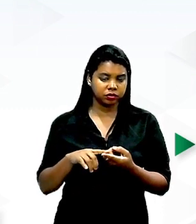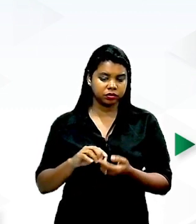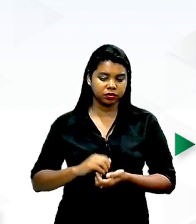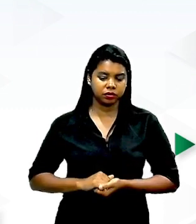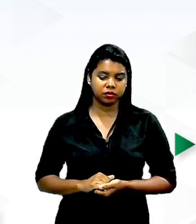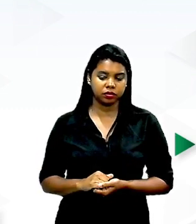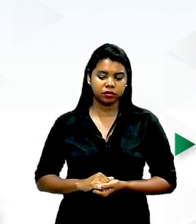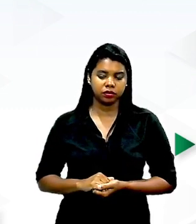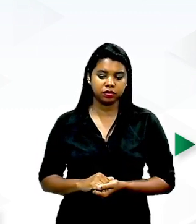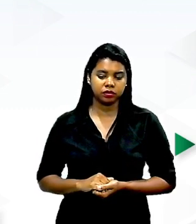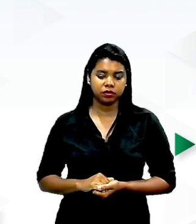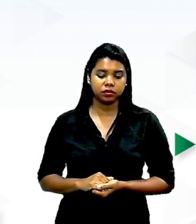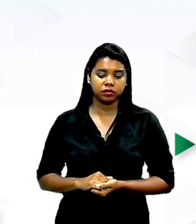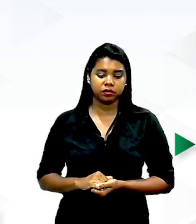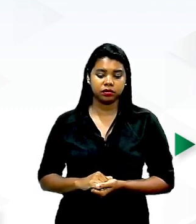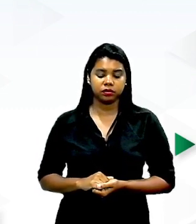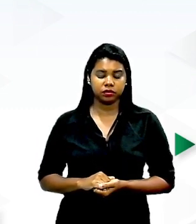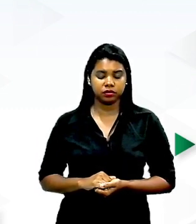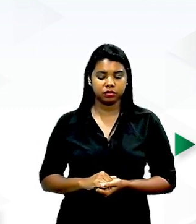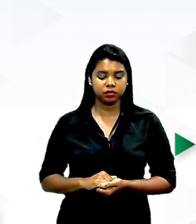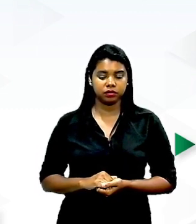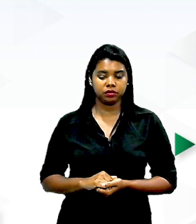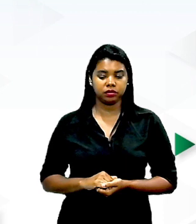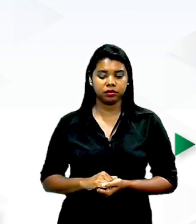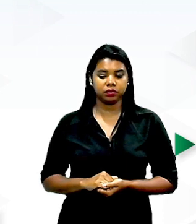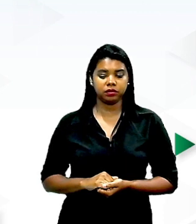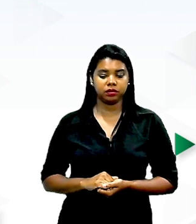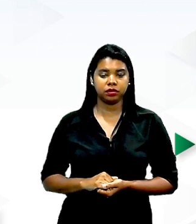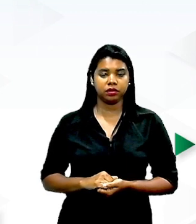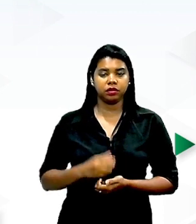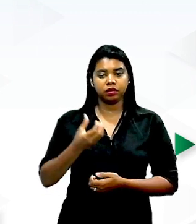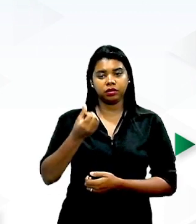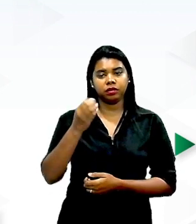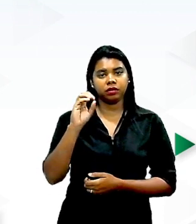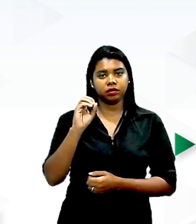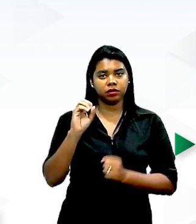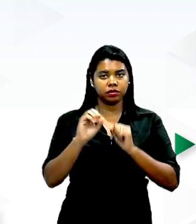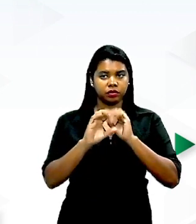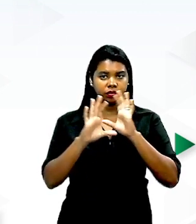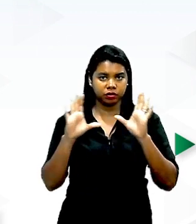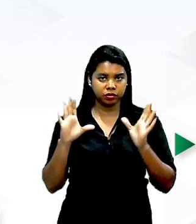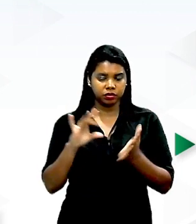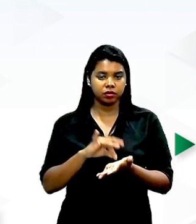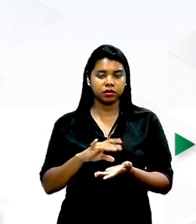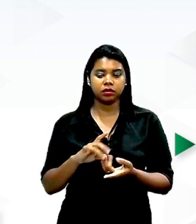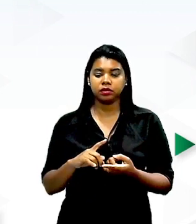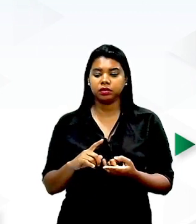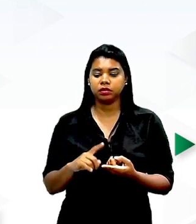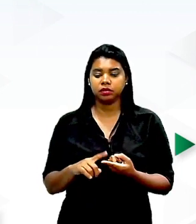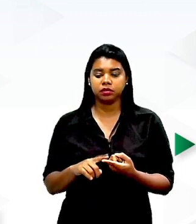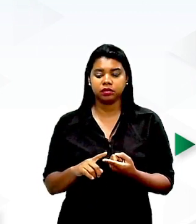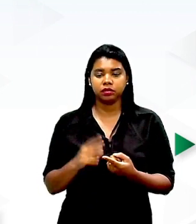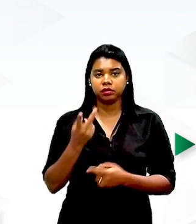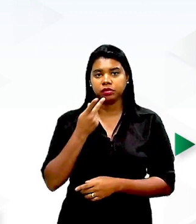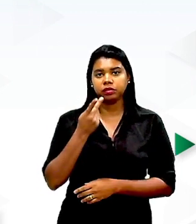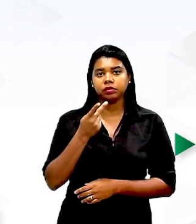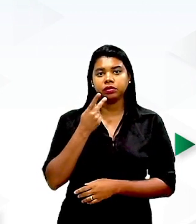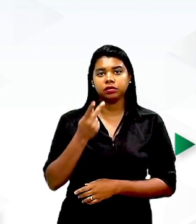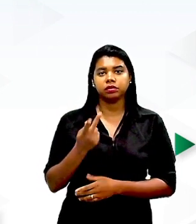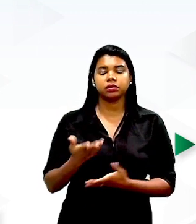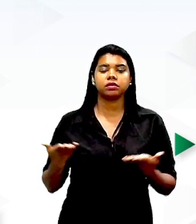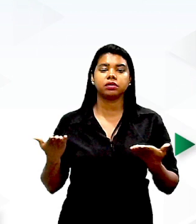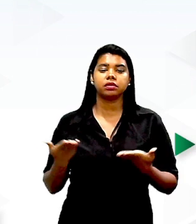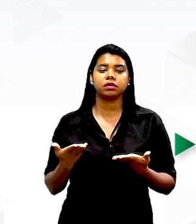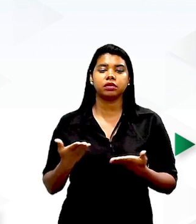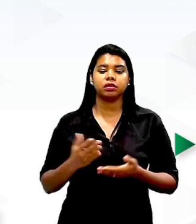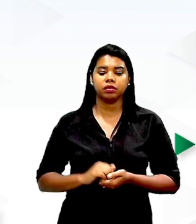triângulo retângulo. E o outro lado, 2x, vale 60. Ficou claro? Eu tenho como dizer exatamente agora que esse